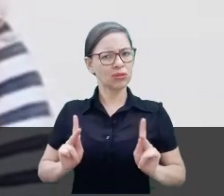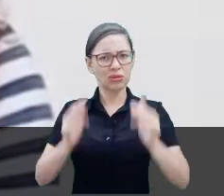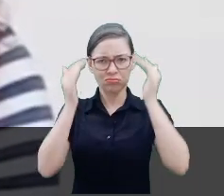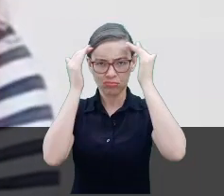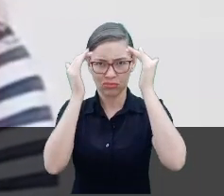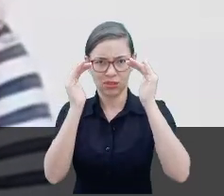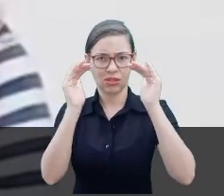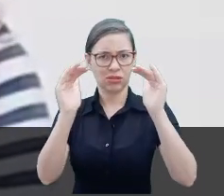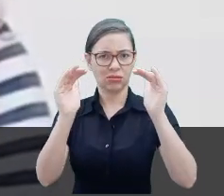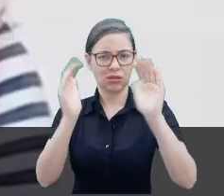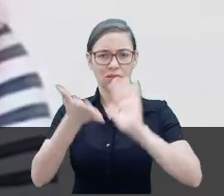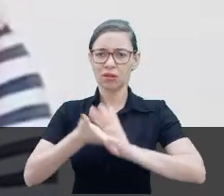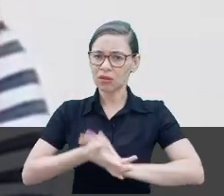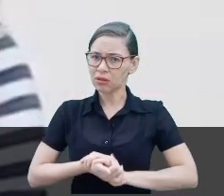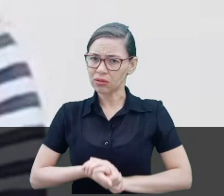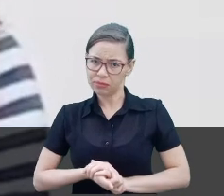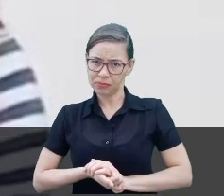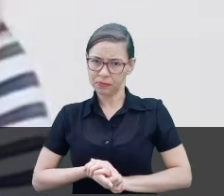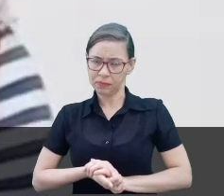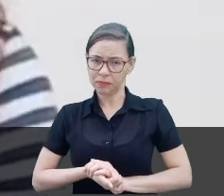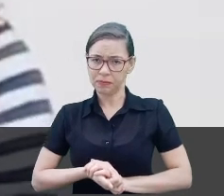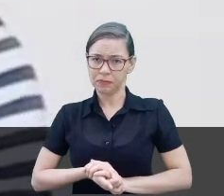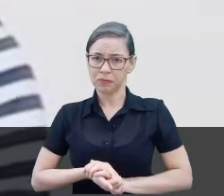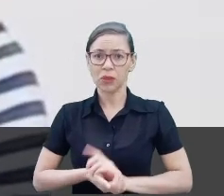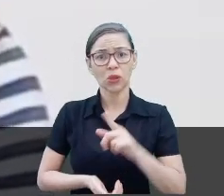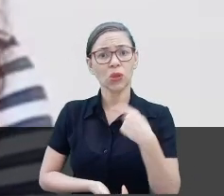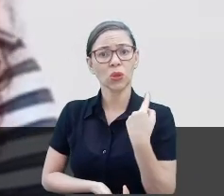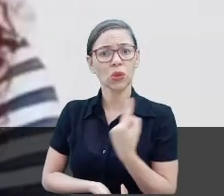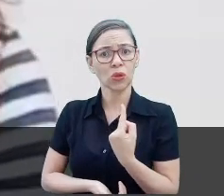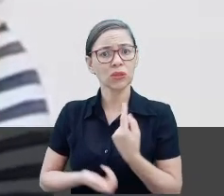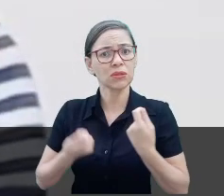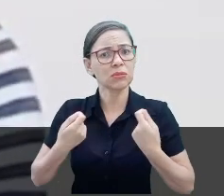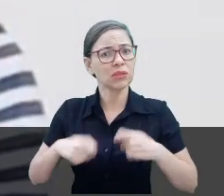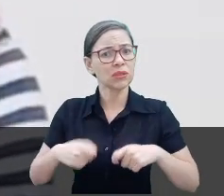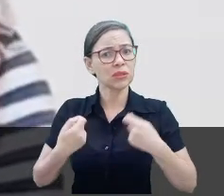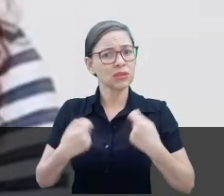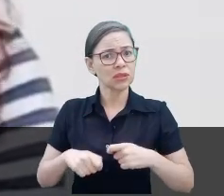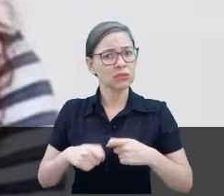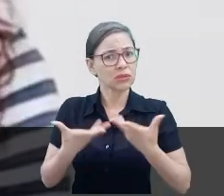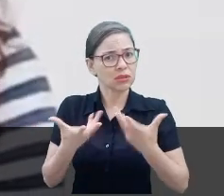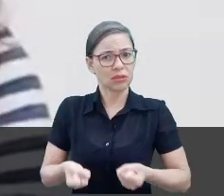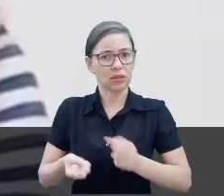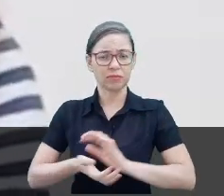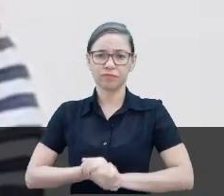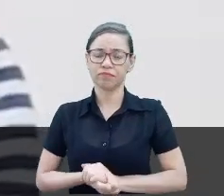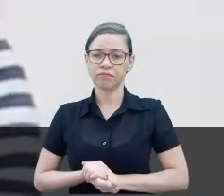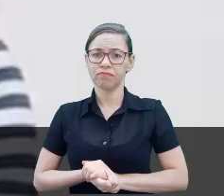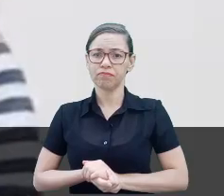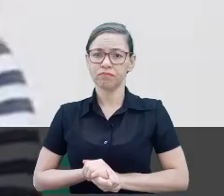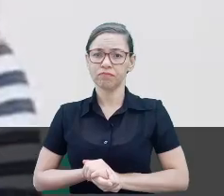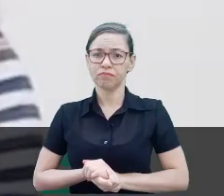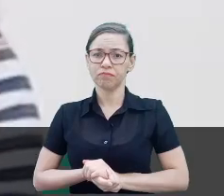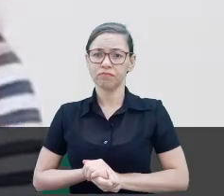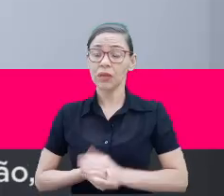quer fincada no Brasil é radicalmente implicada, quer saiba disso ou não, quer aponte isso ou não, com os destinos das vidas